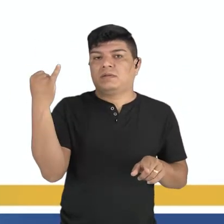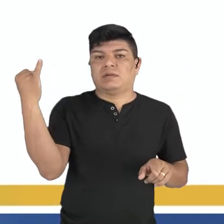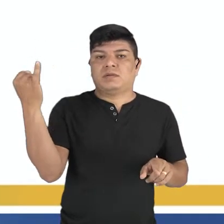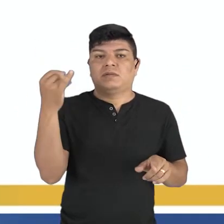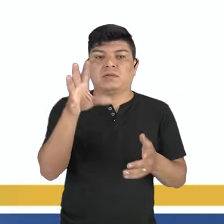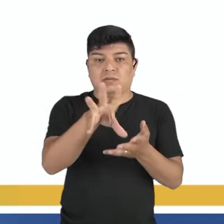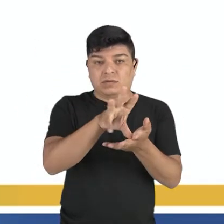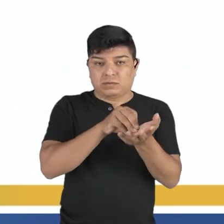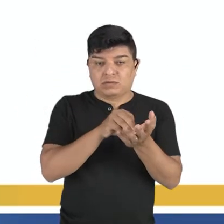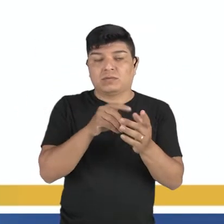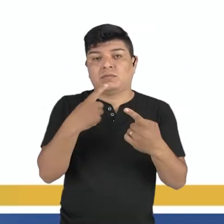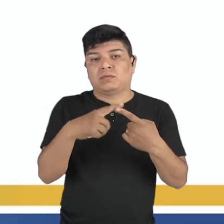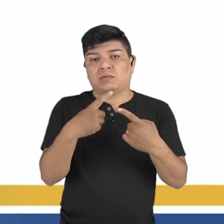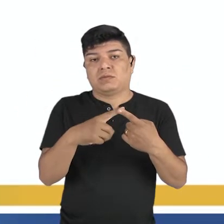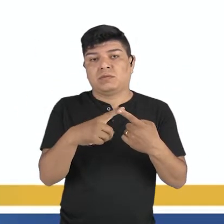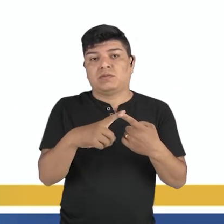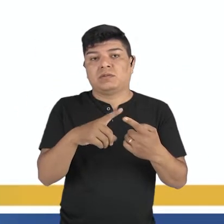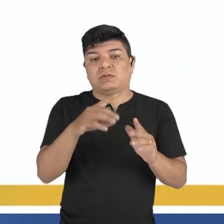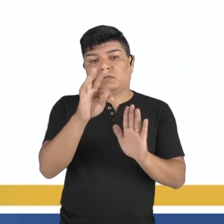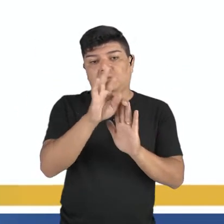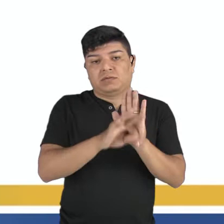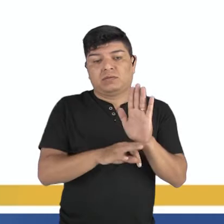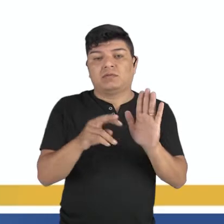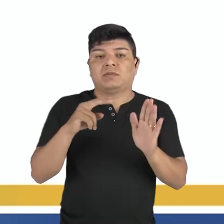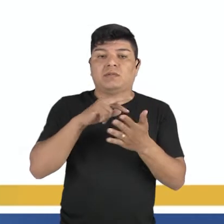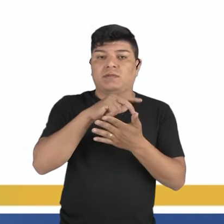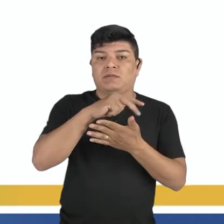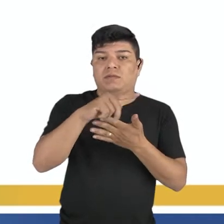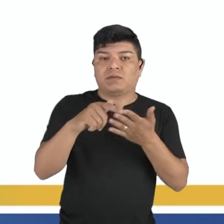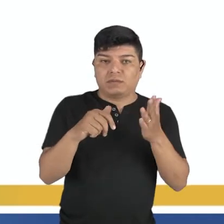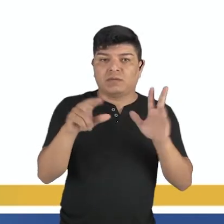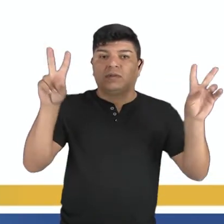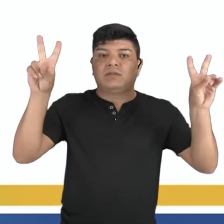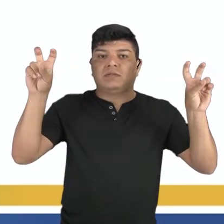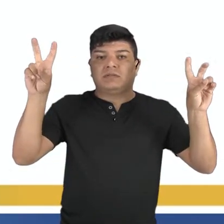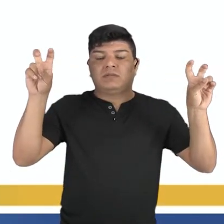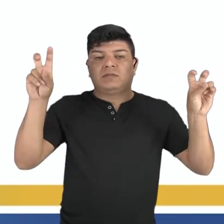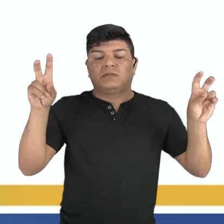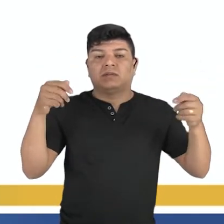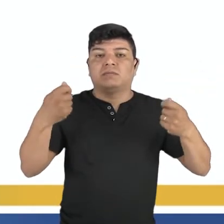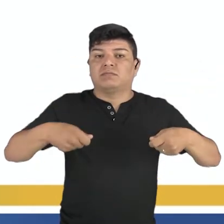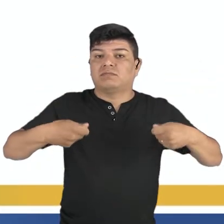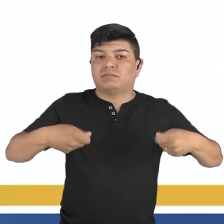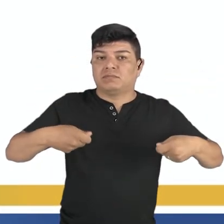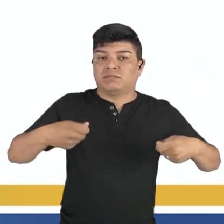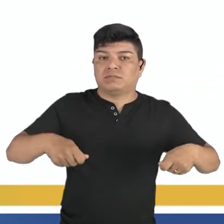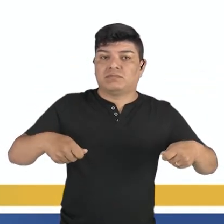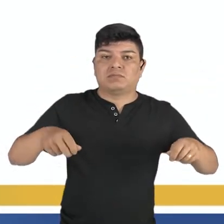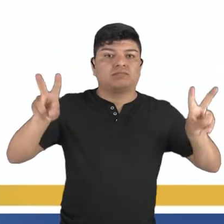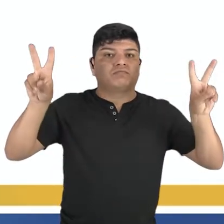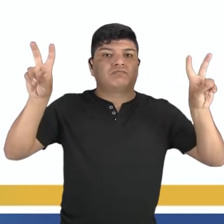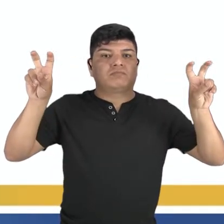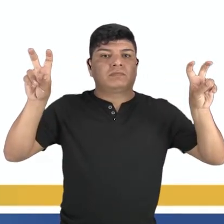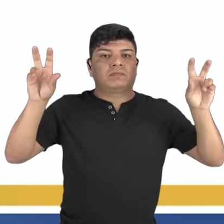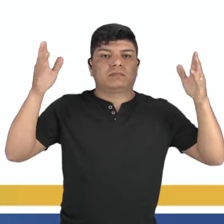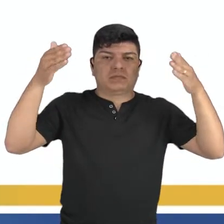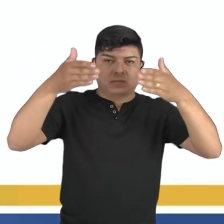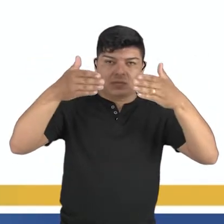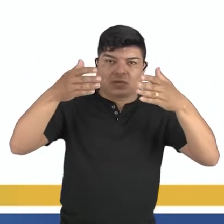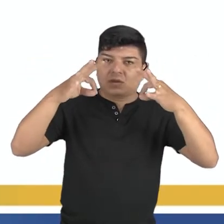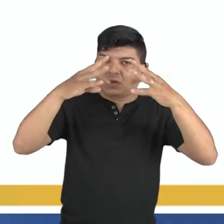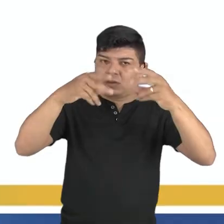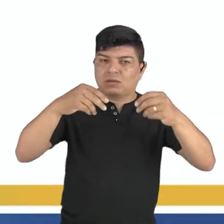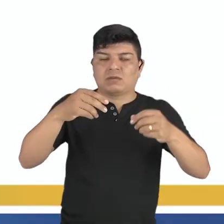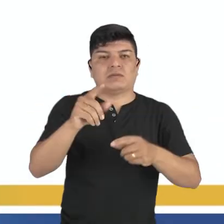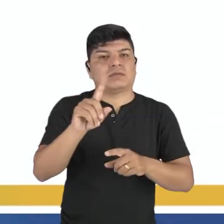dentro de um texto que ele tem vários subtítulos, cada parte vai retratar a respeito daquele subtítulo. Não só do título inteiro,